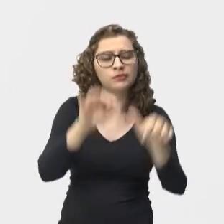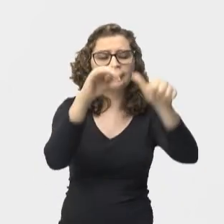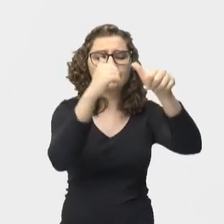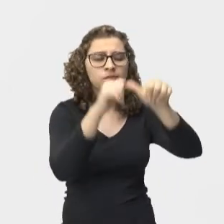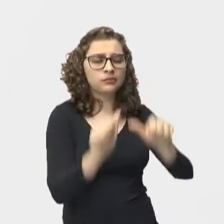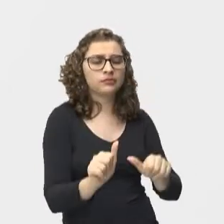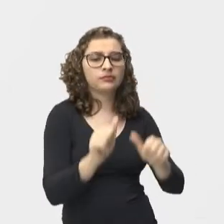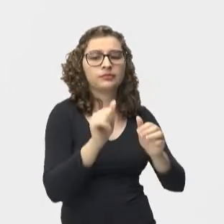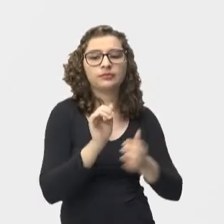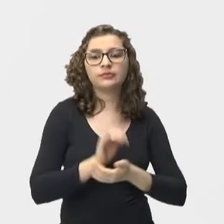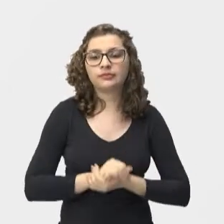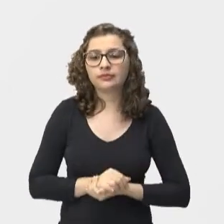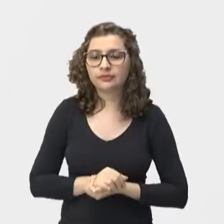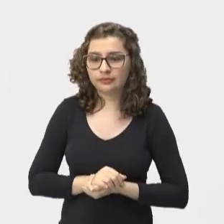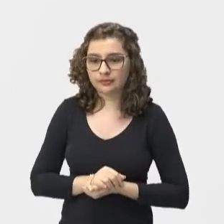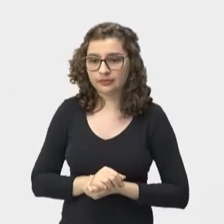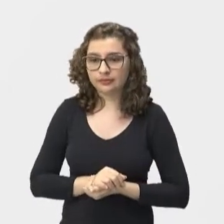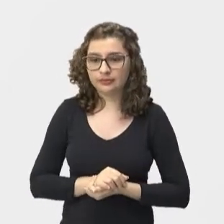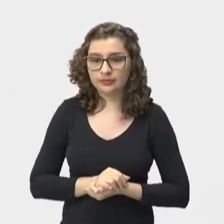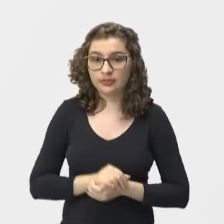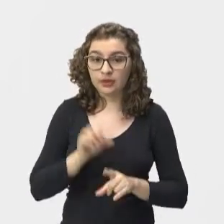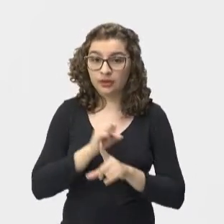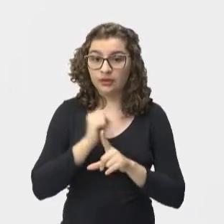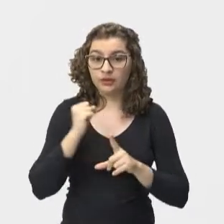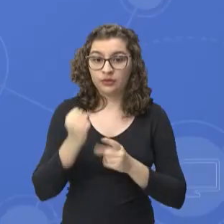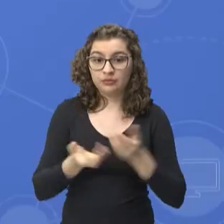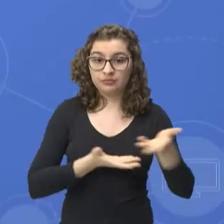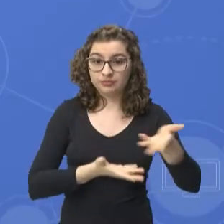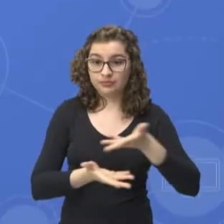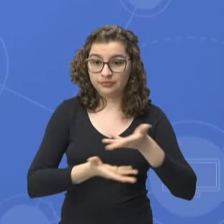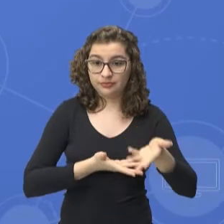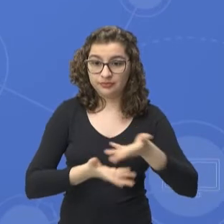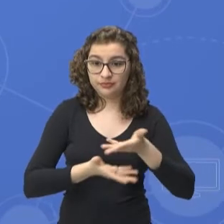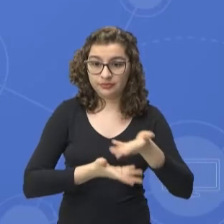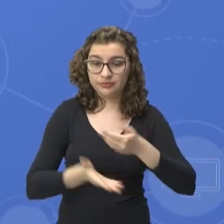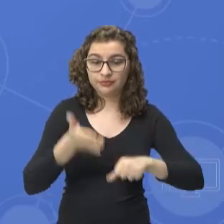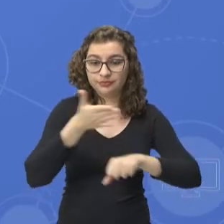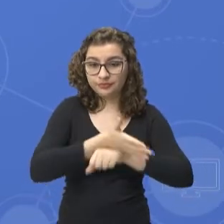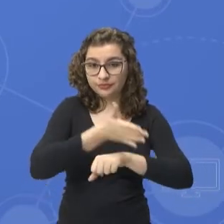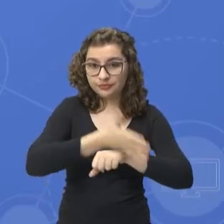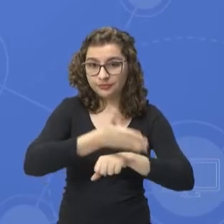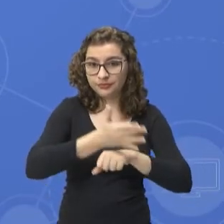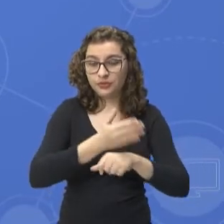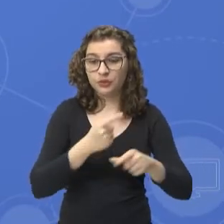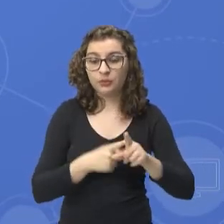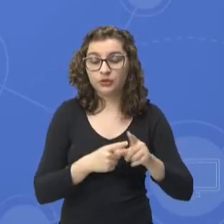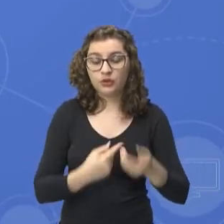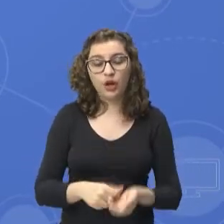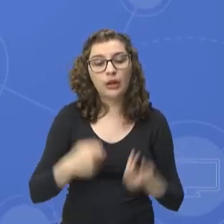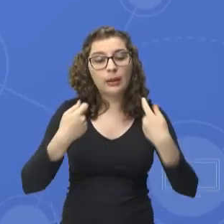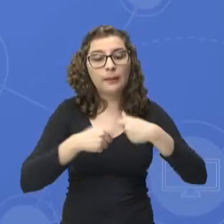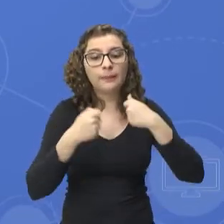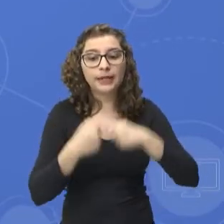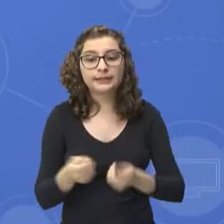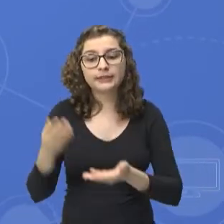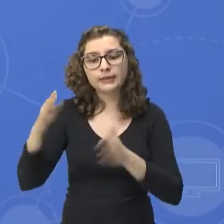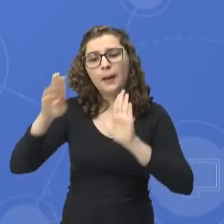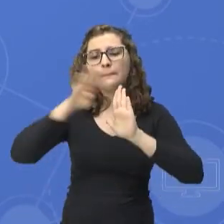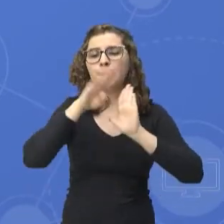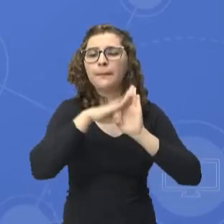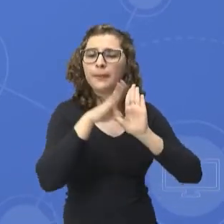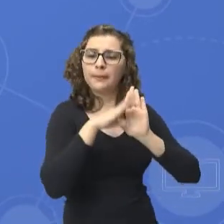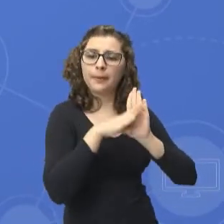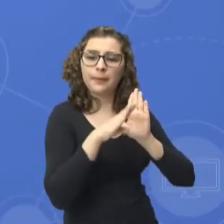avaliação. Estão aí, a sociedade civil está participando, tanto trazendo também as demandas para, né, o